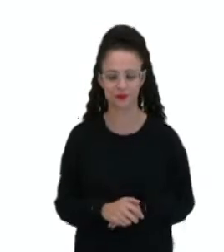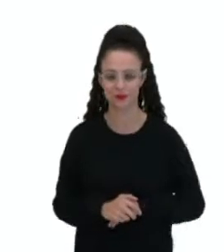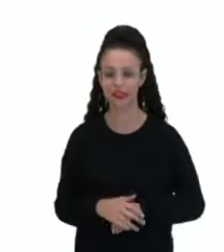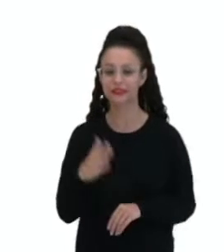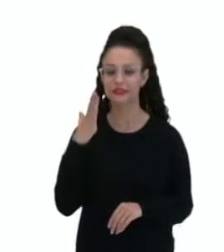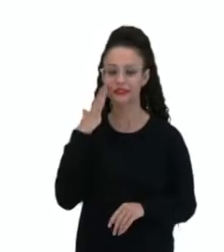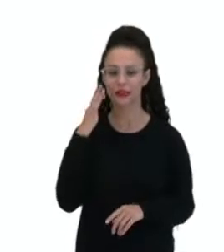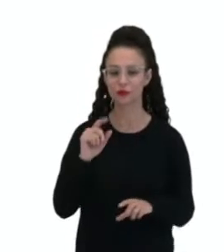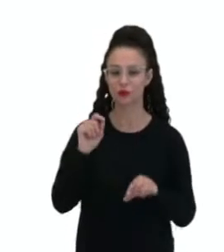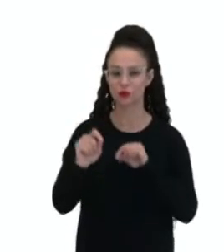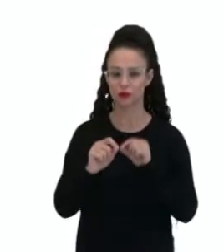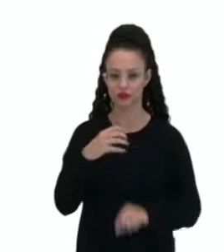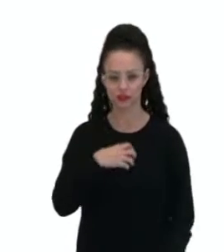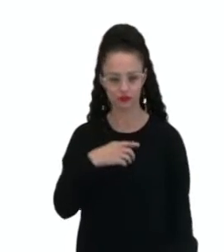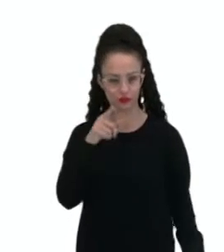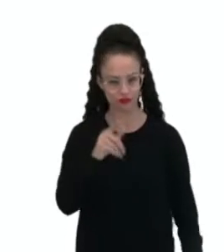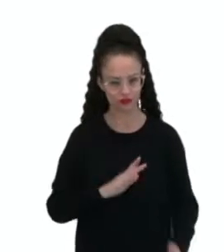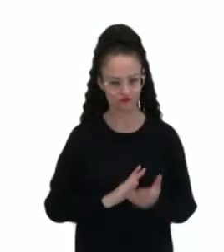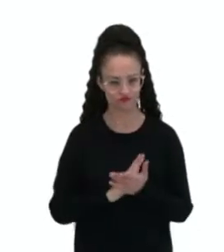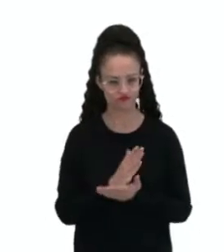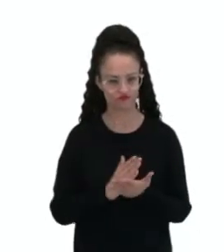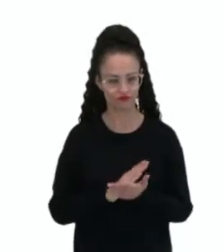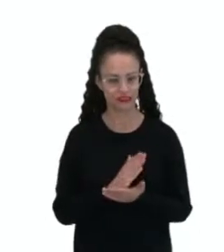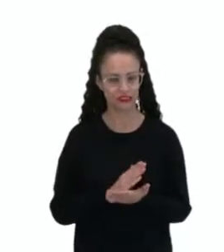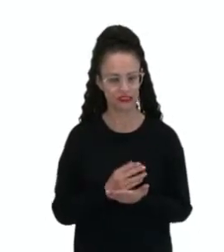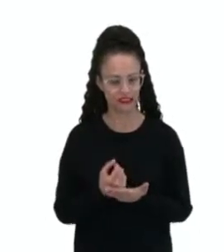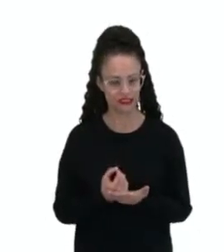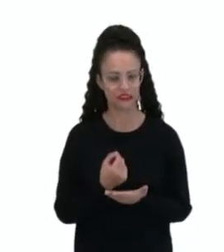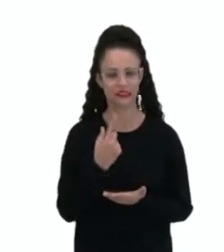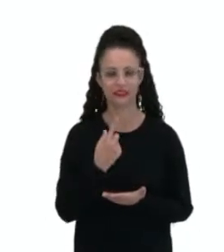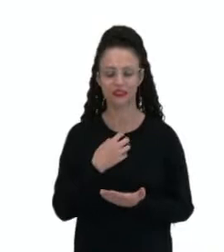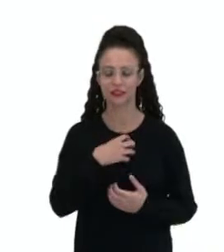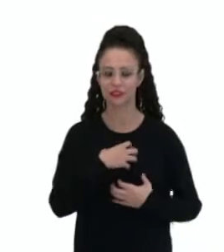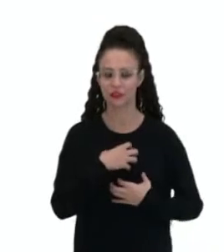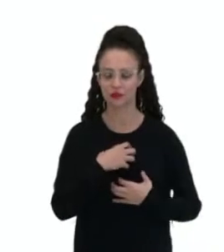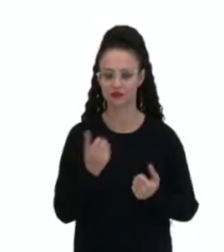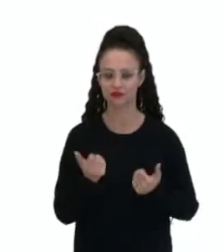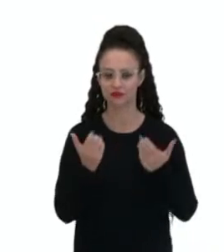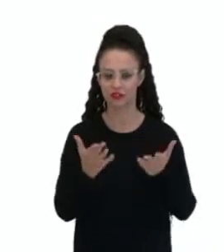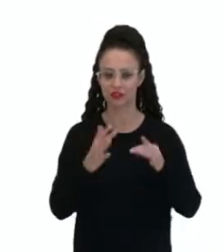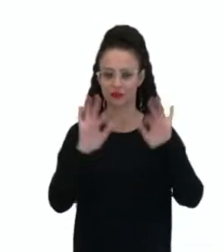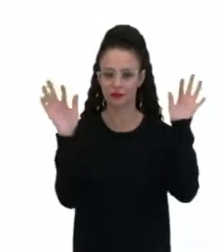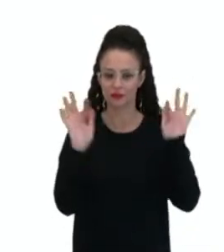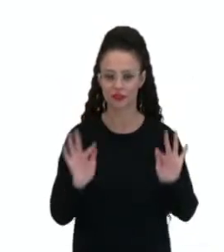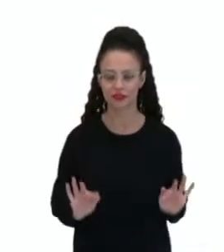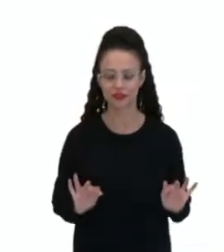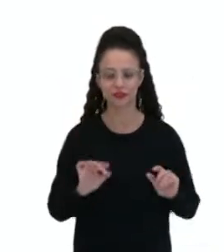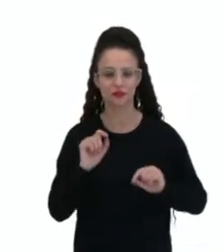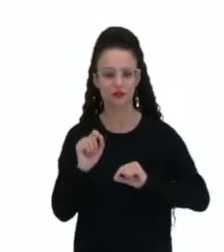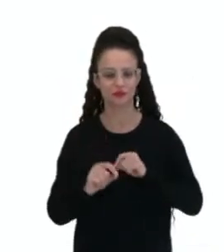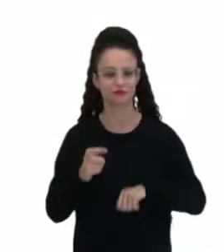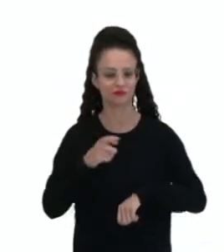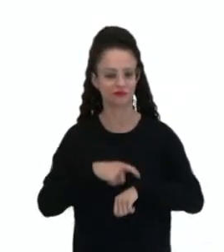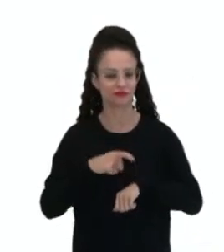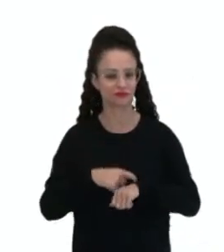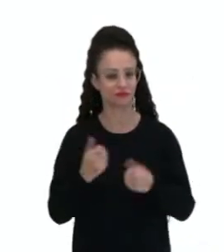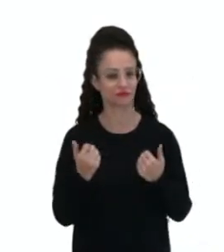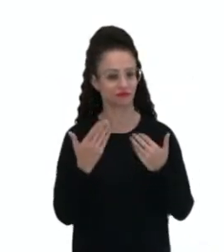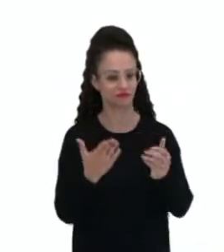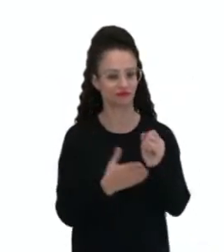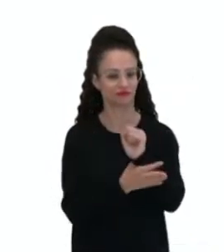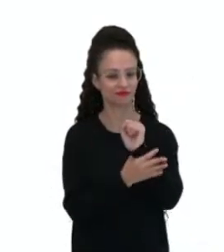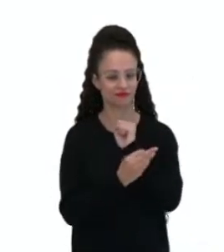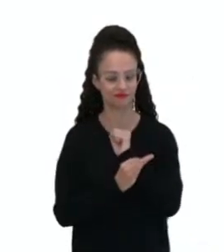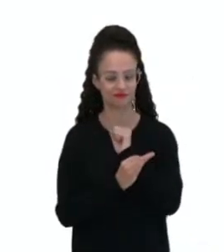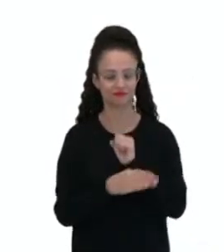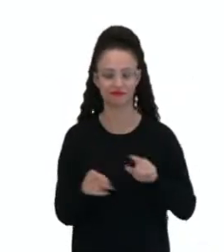aquele sentimento que te inquieta? Aquele sentimento que te faz feliz, que em um momento te dá segurança